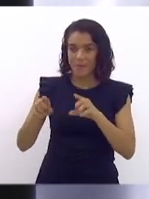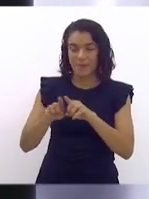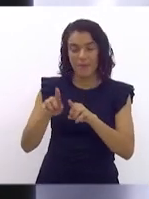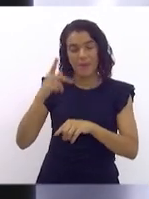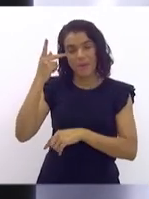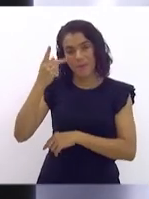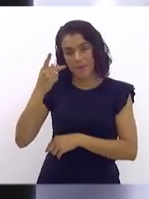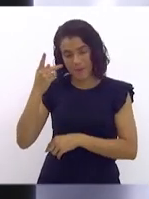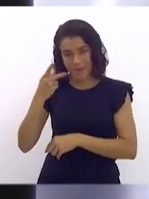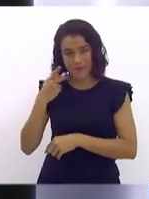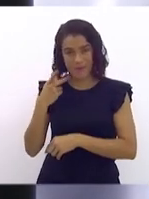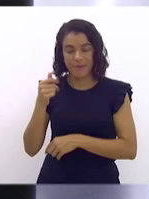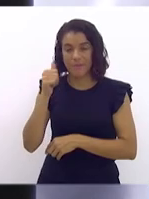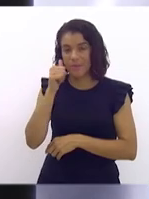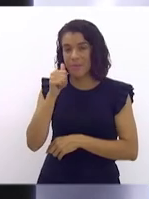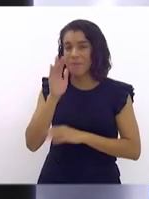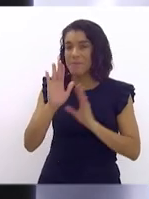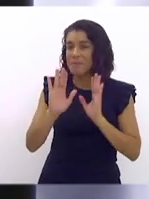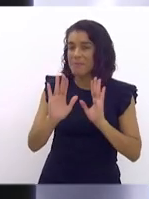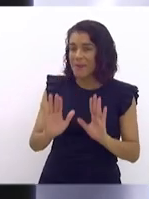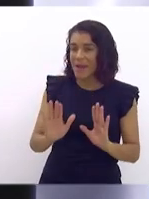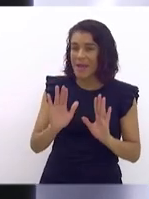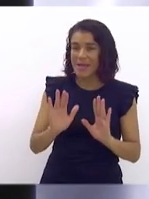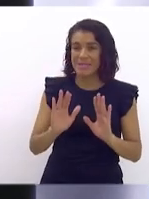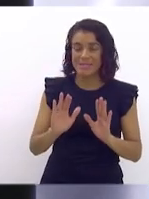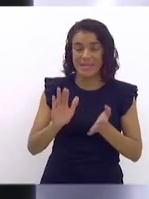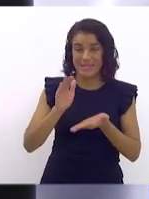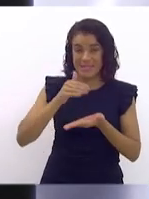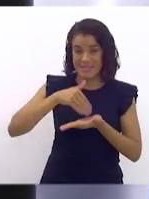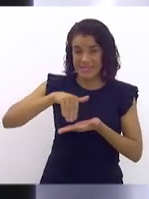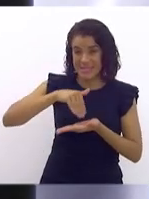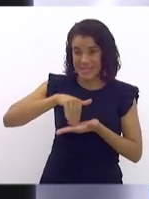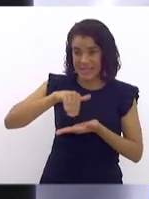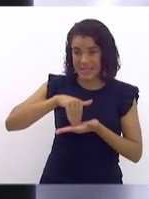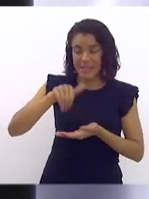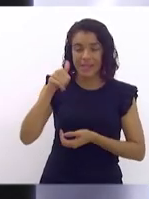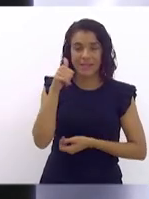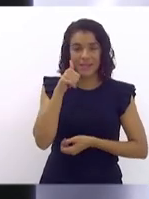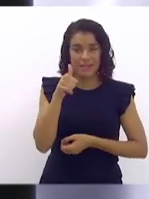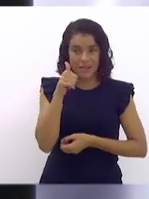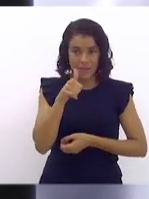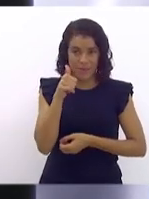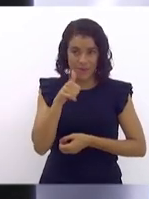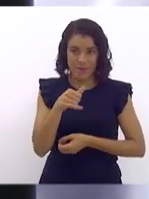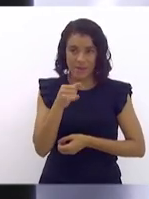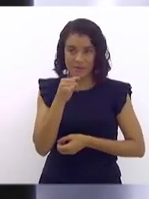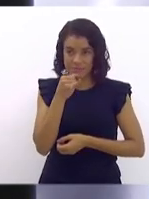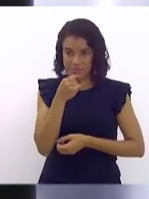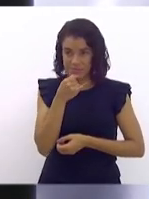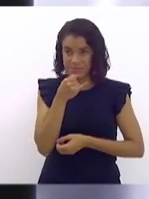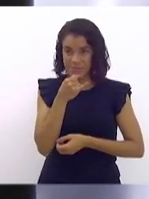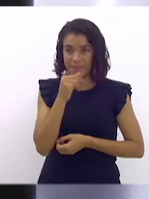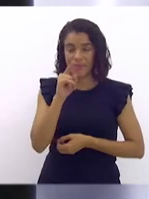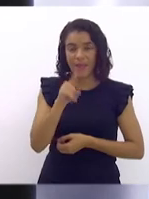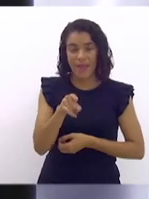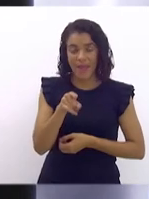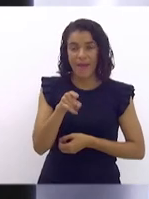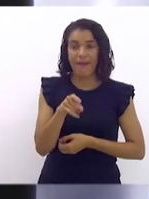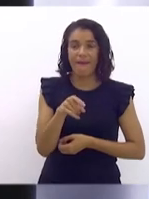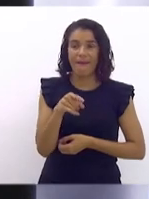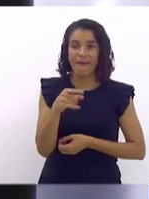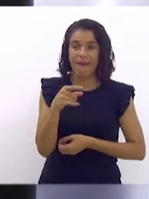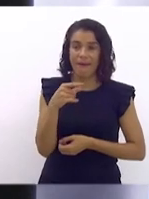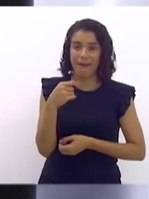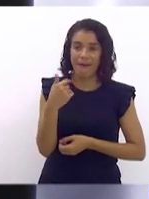Procuradoria da Mulher. Mas essa figura da Secretaria da Mulher, né, ela é uma figura